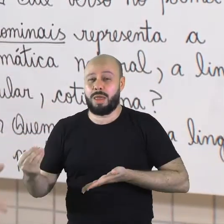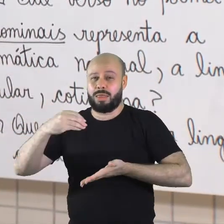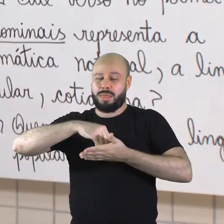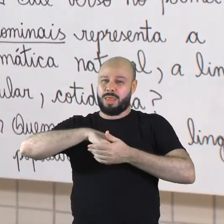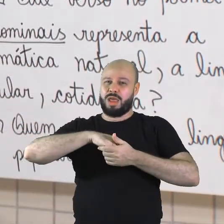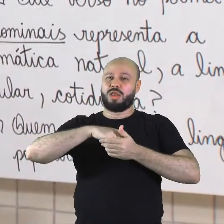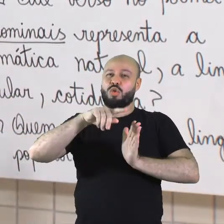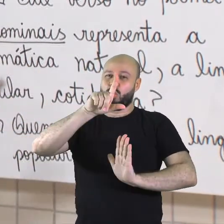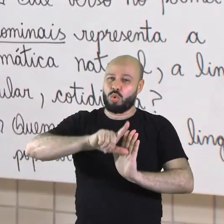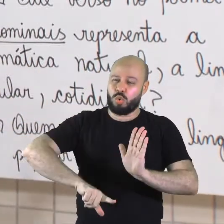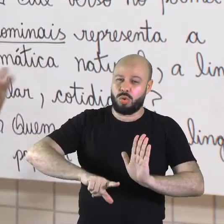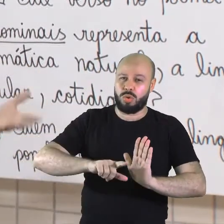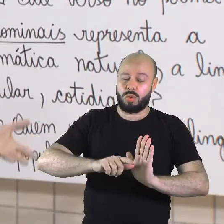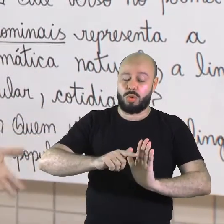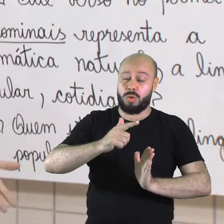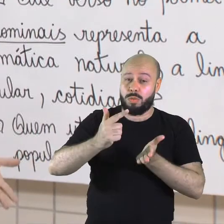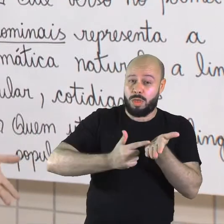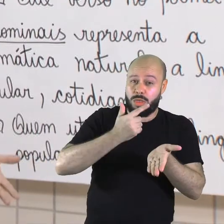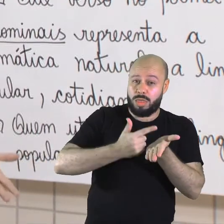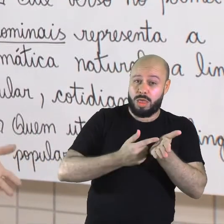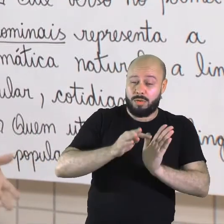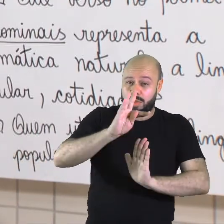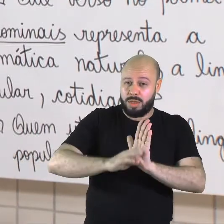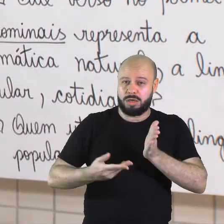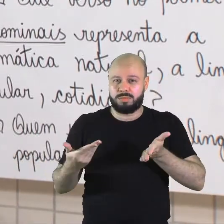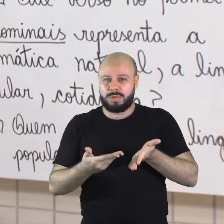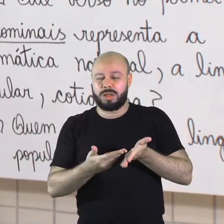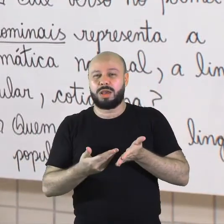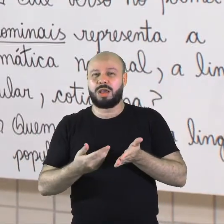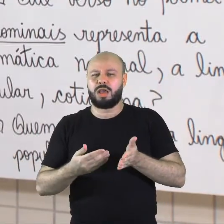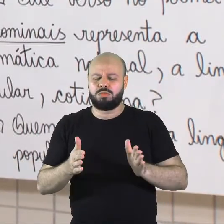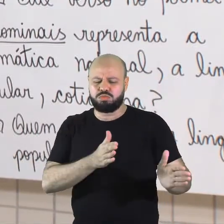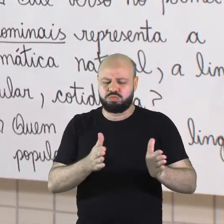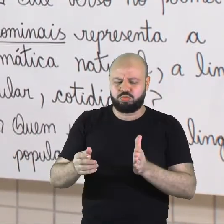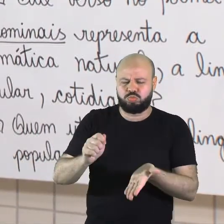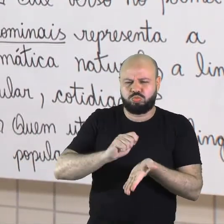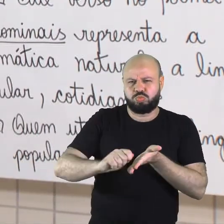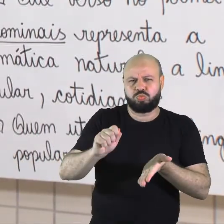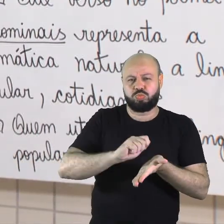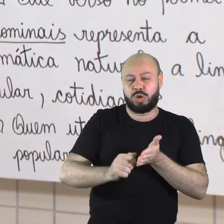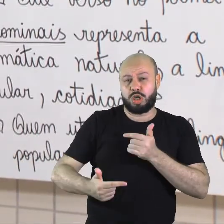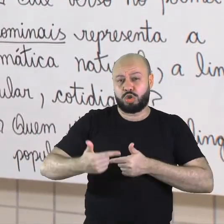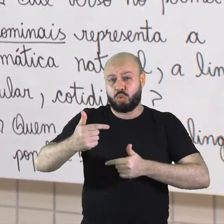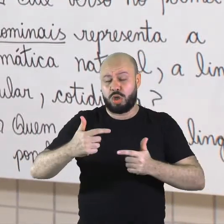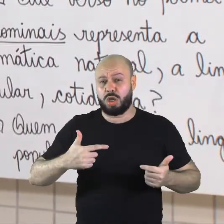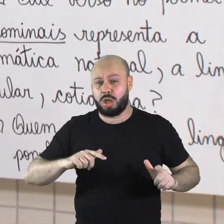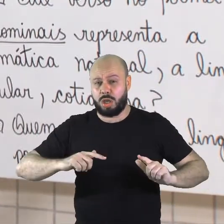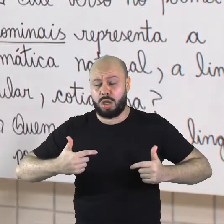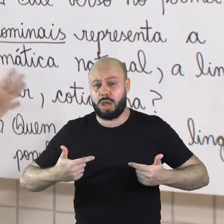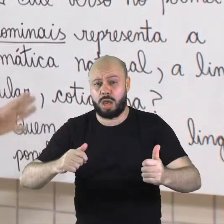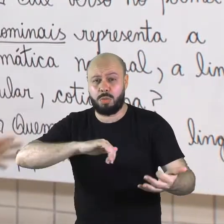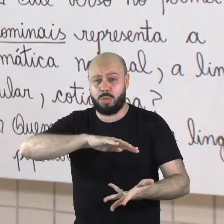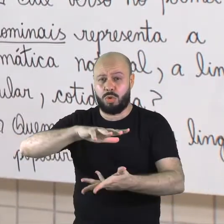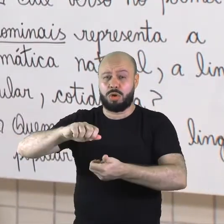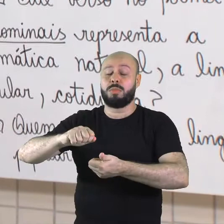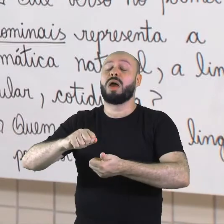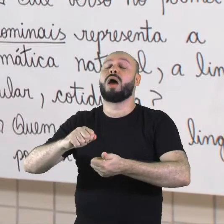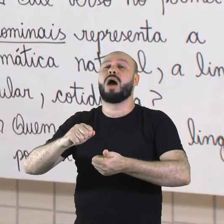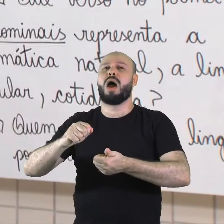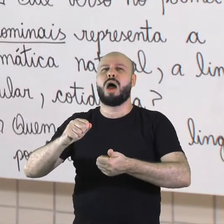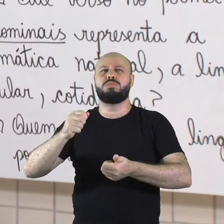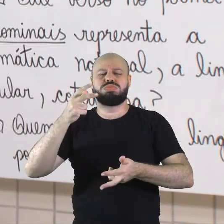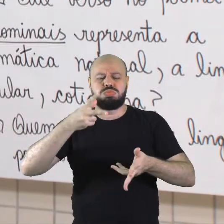ele fez na época da Segunda Guerra Mundial. Tem vários poemas que ele faz alusão a isso. Aí a gente já percebe que